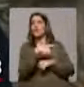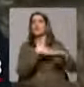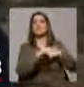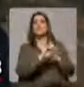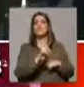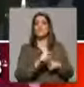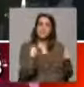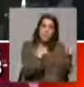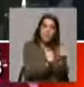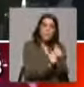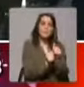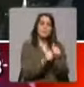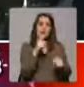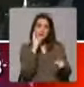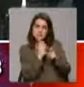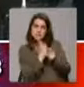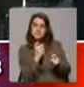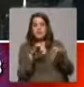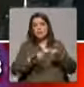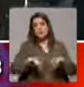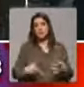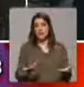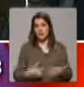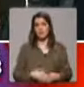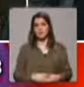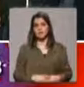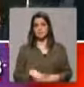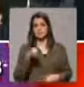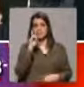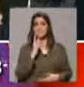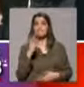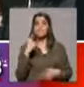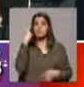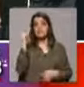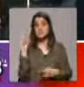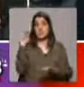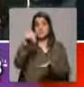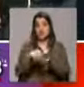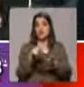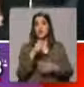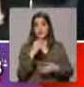o acompanhar e para evitar que isto tivesse acontecido. Rosário Salgueiro, enviada especial da RTP em direto de Copenhaga.